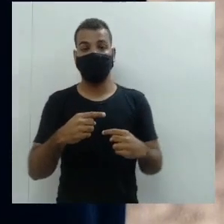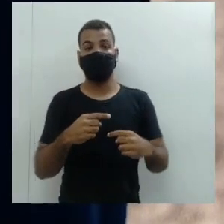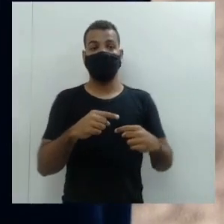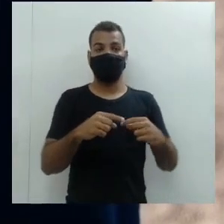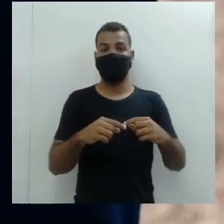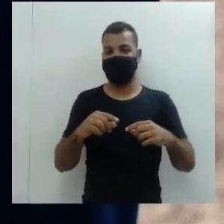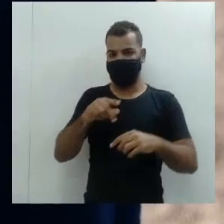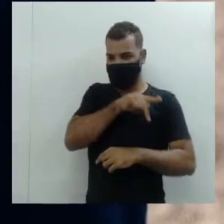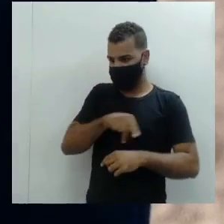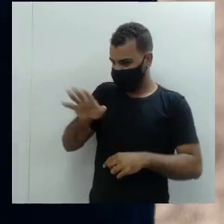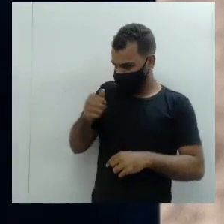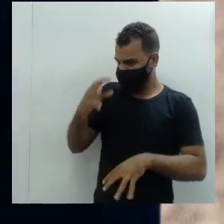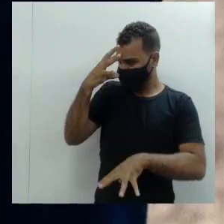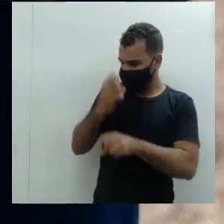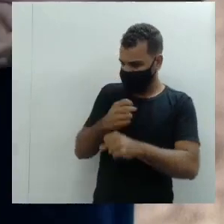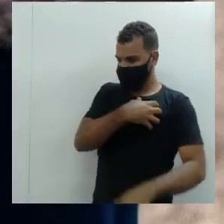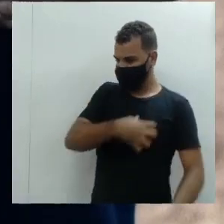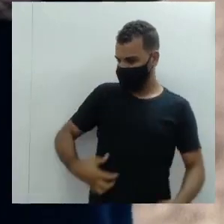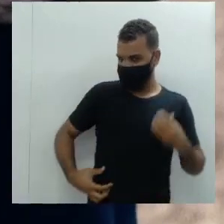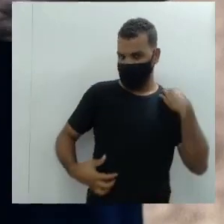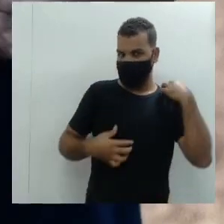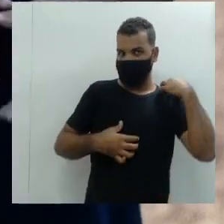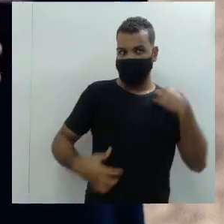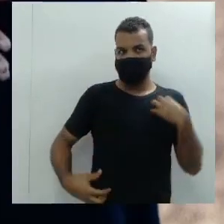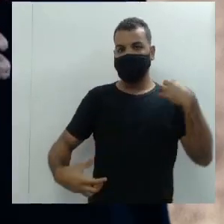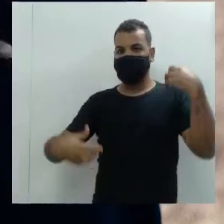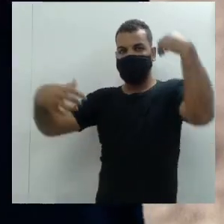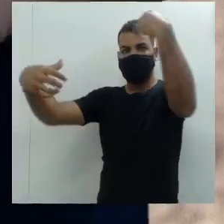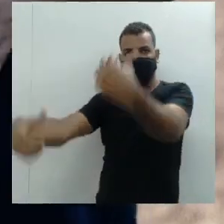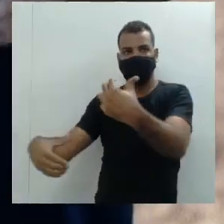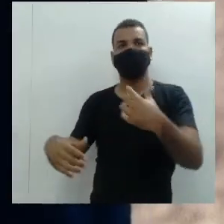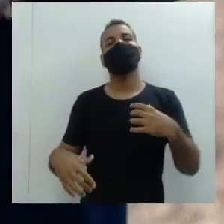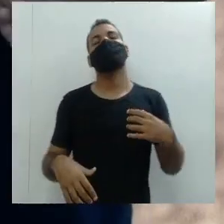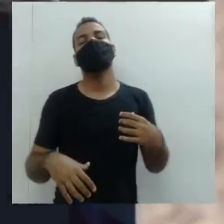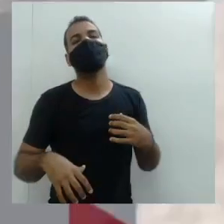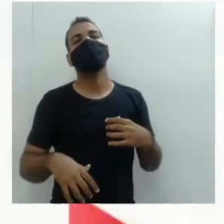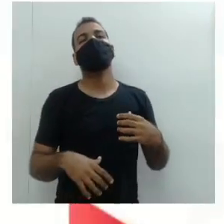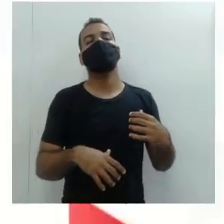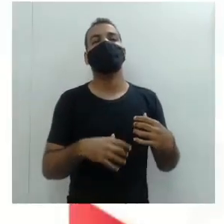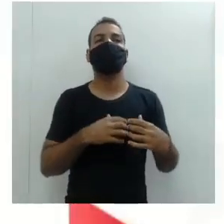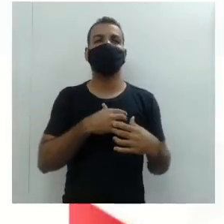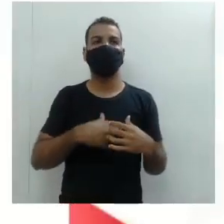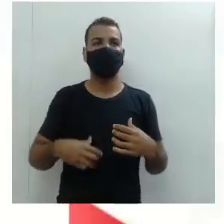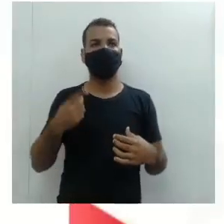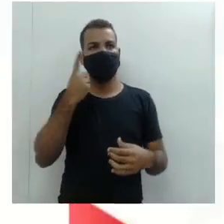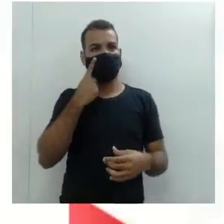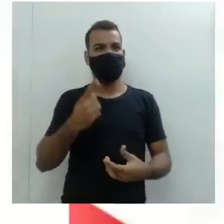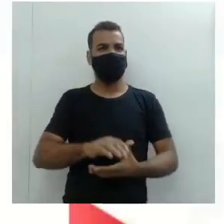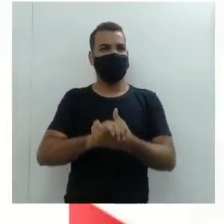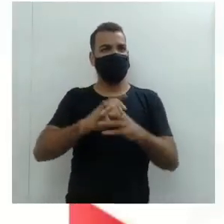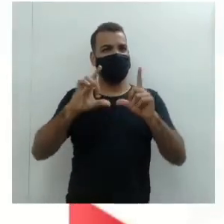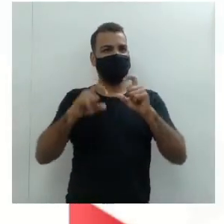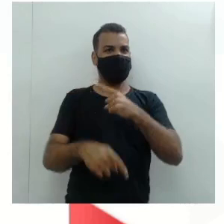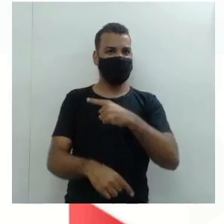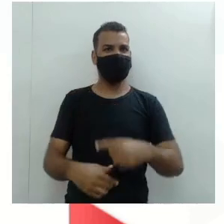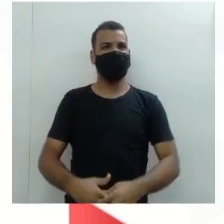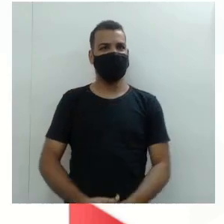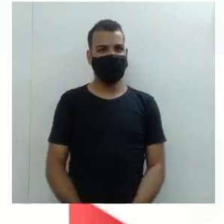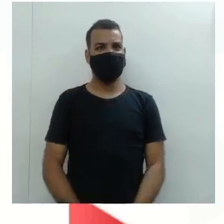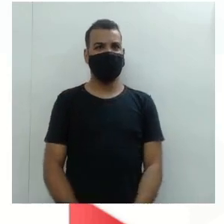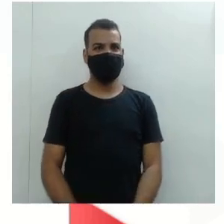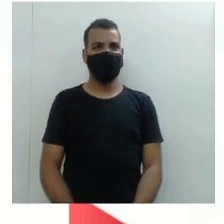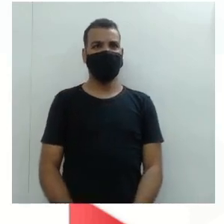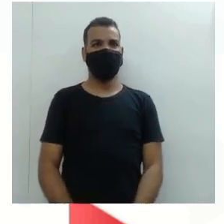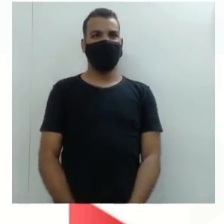Civil e embaixador do Brasil por nomeação do presidente Juscelino Kubitschek, que a gente pode observar aí numa foto, né? Com o JK, Álvaro